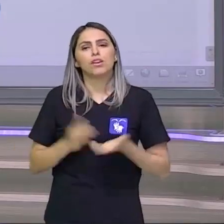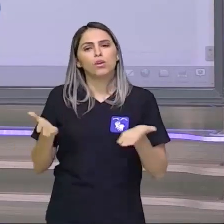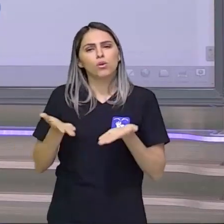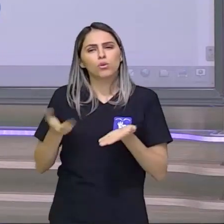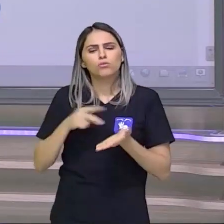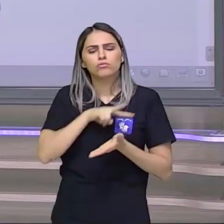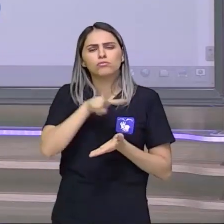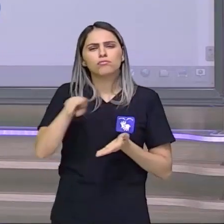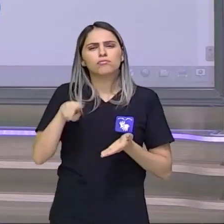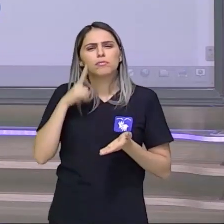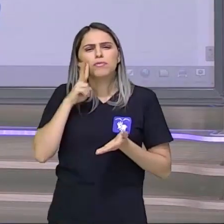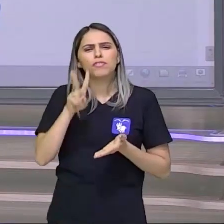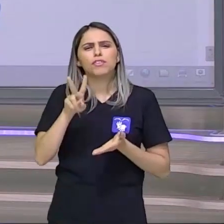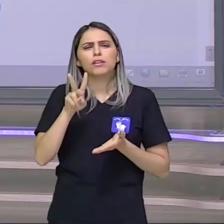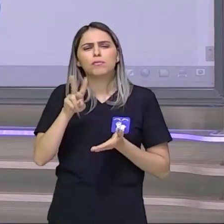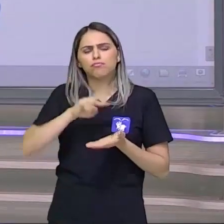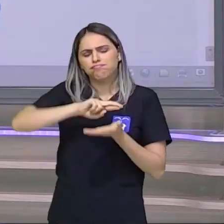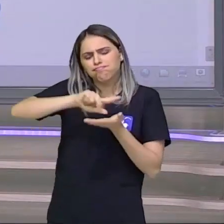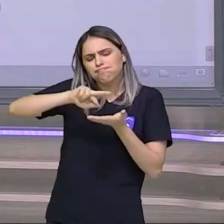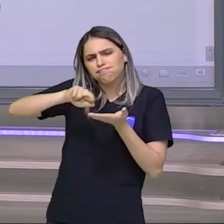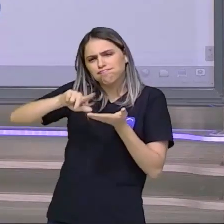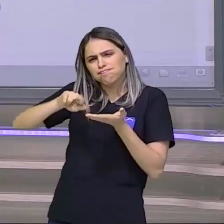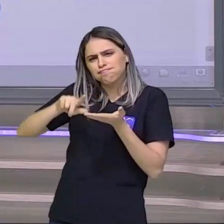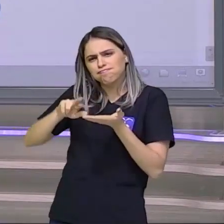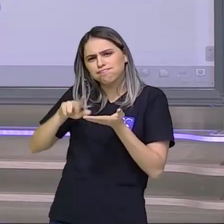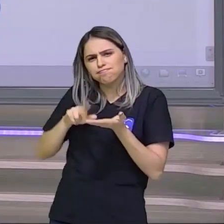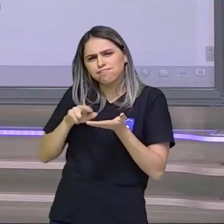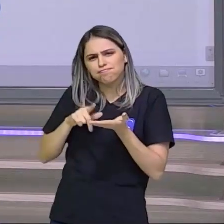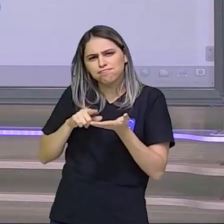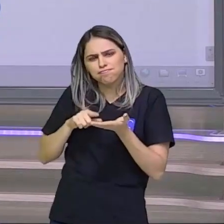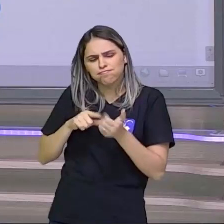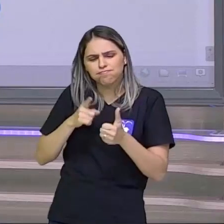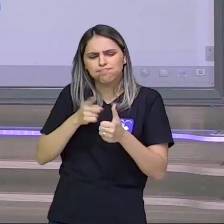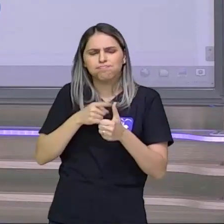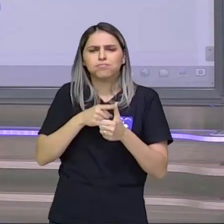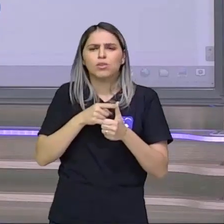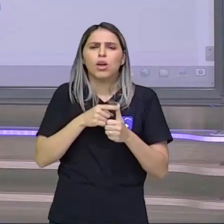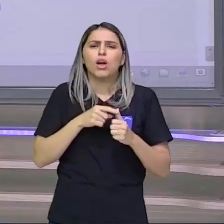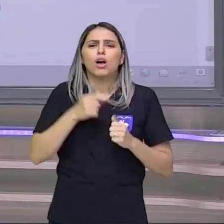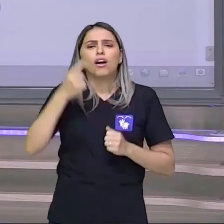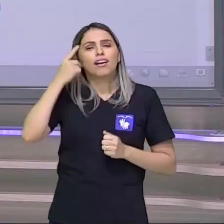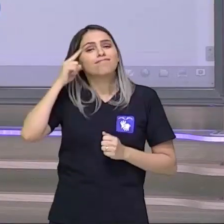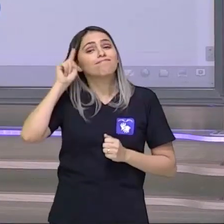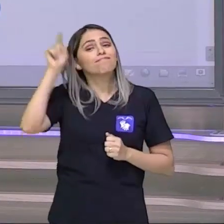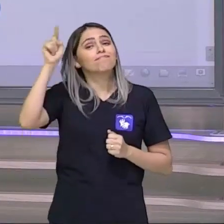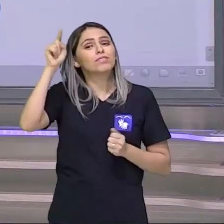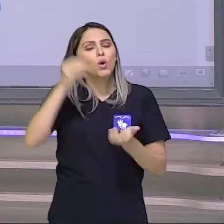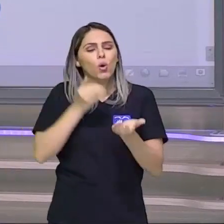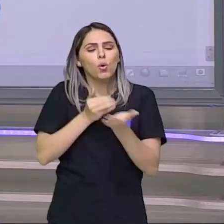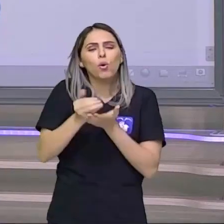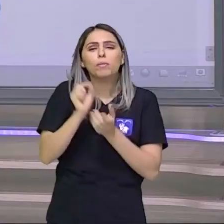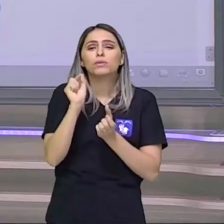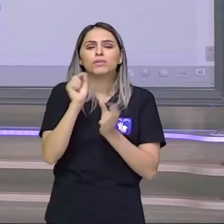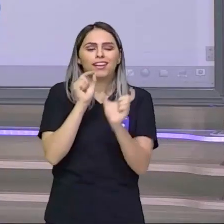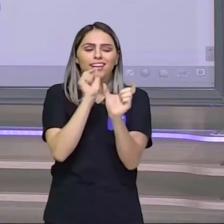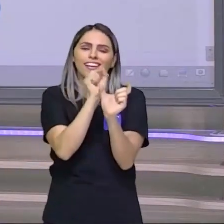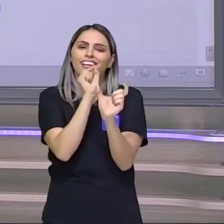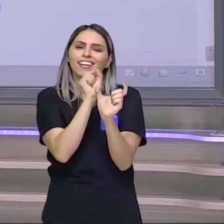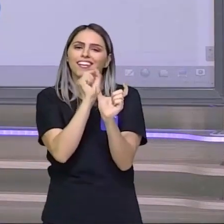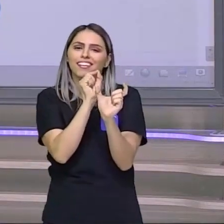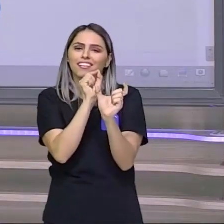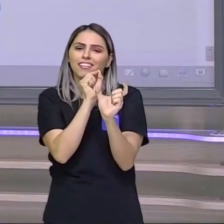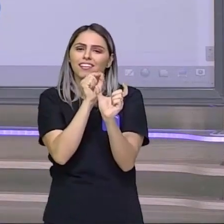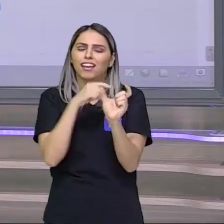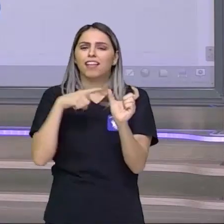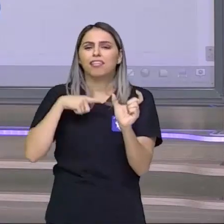nós vimos diferentes coisas, como por exemplo, o adivinha, que começa com o que é o que é. Nós vimos a